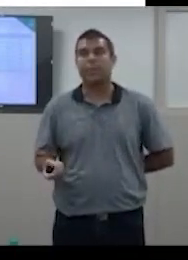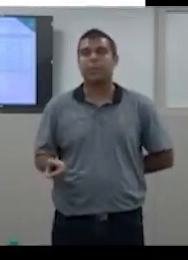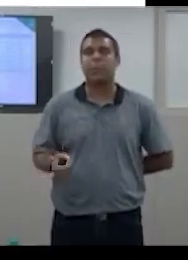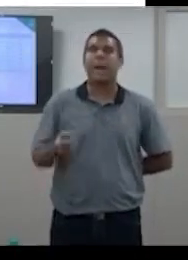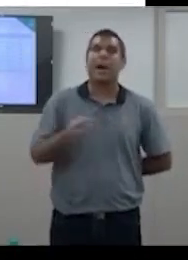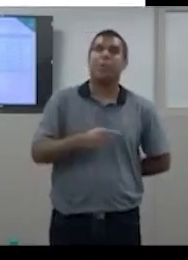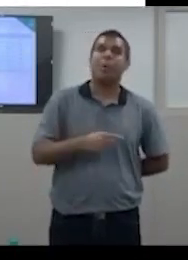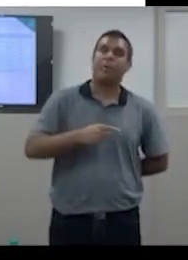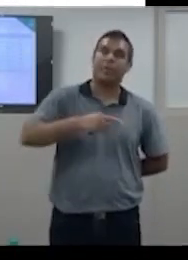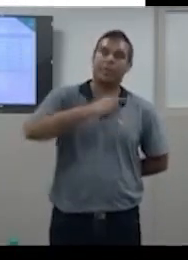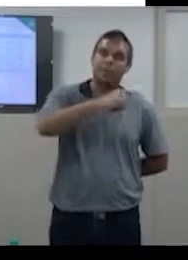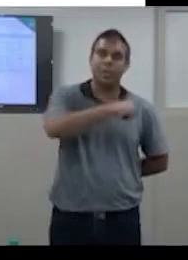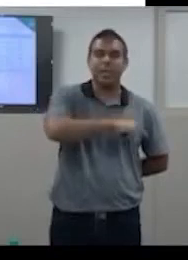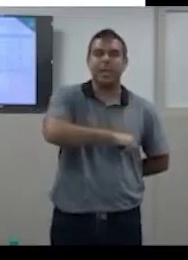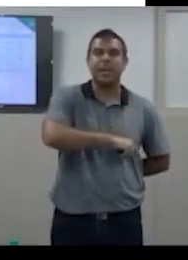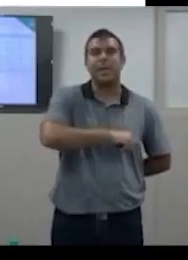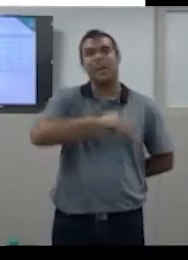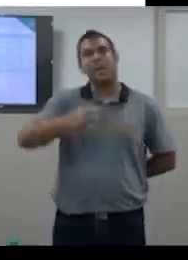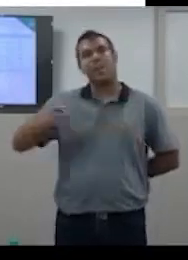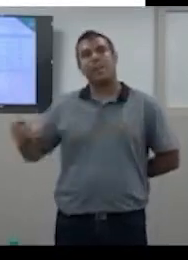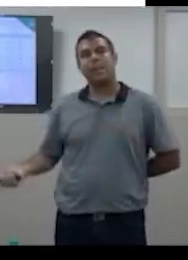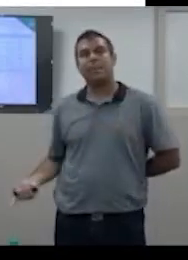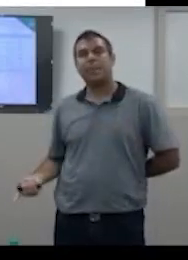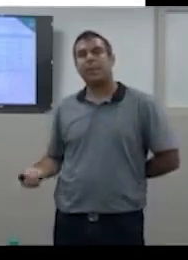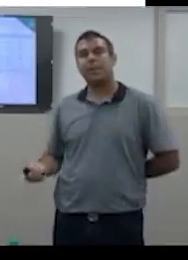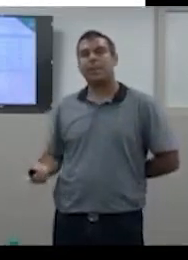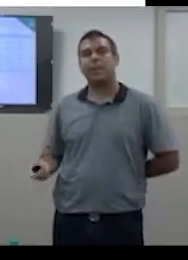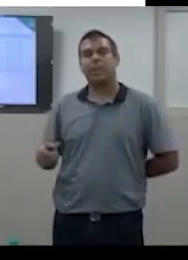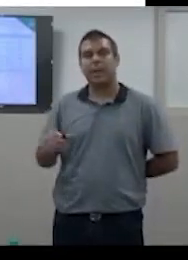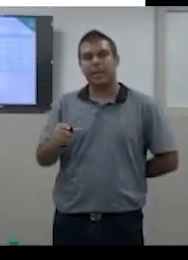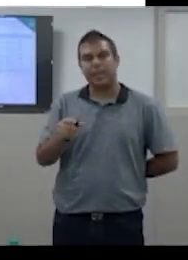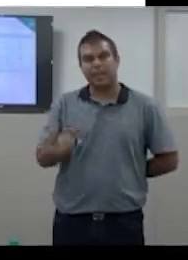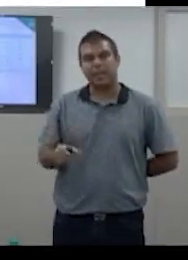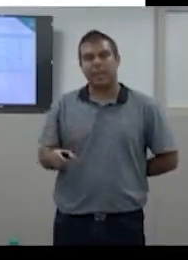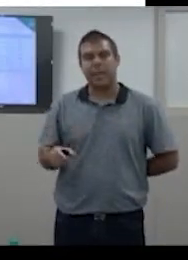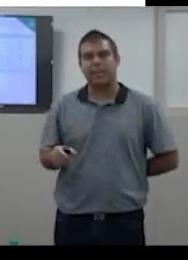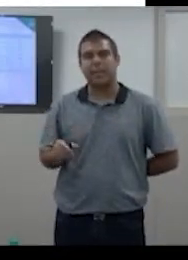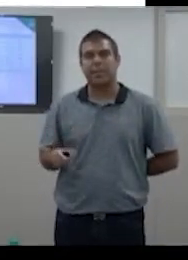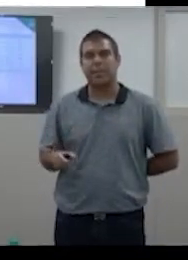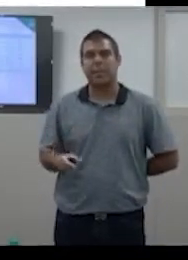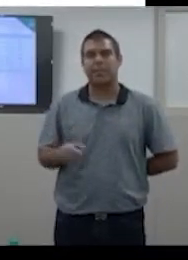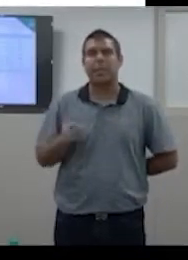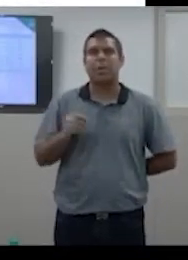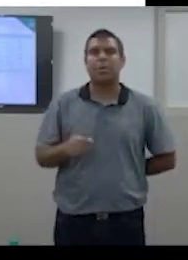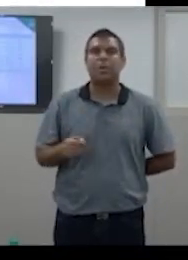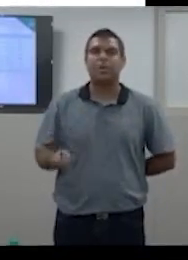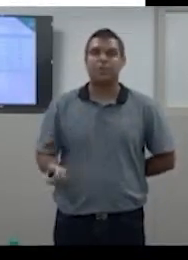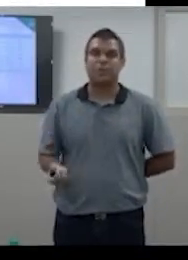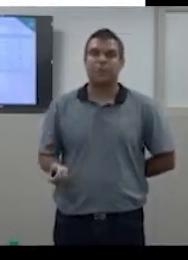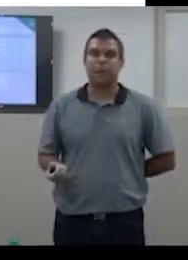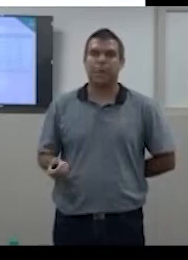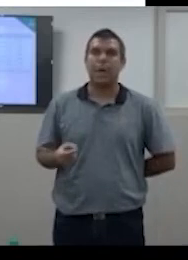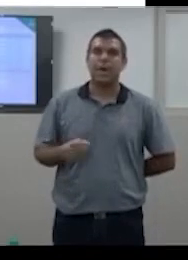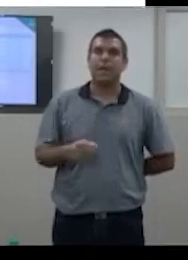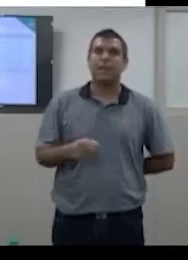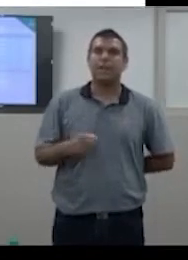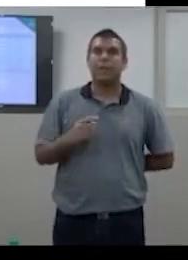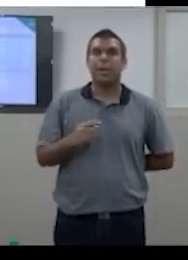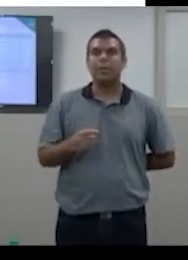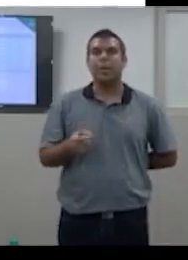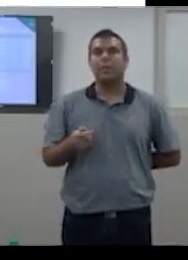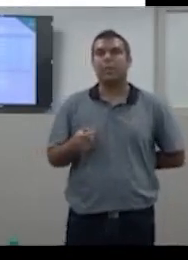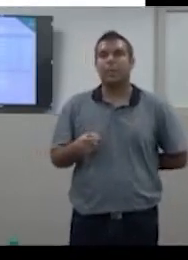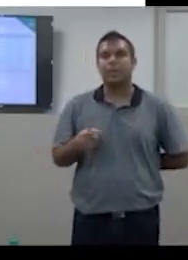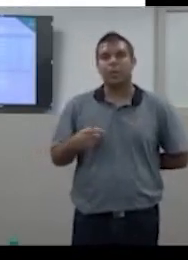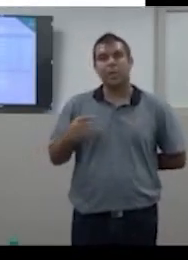ou pepitas de ouro ao qual você tinha que derreter para basicamente colocar ali naquele formato das barrinhas o brasão de Portugal. Então